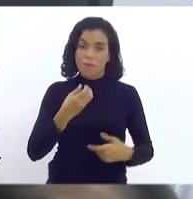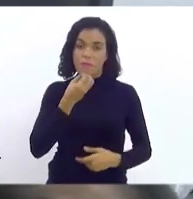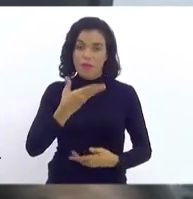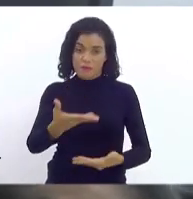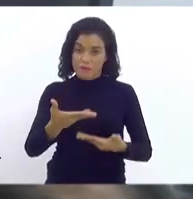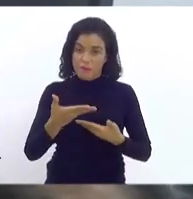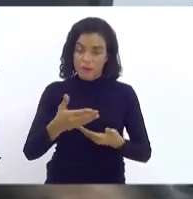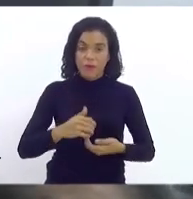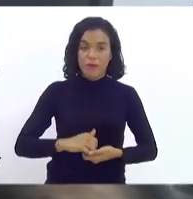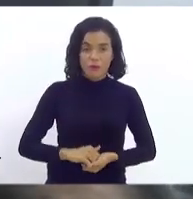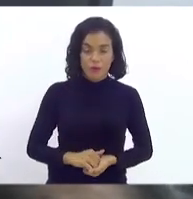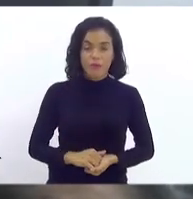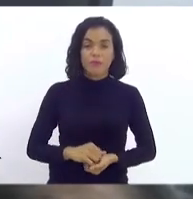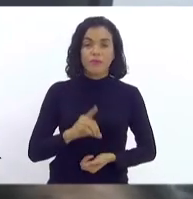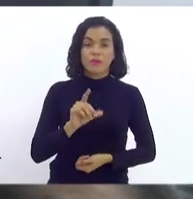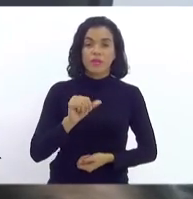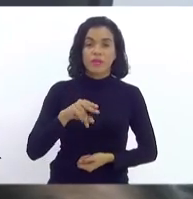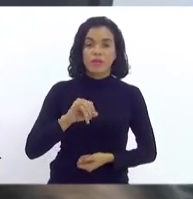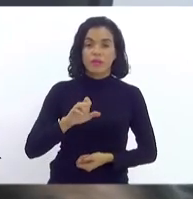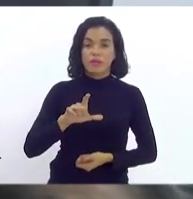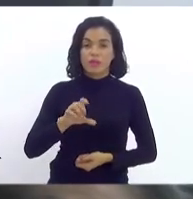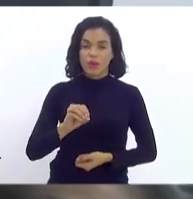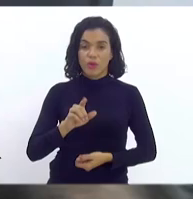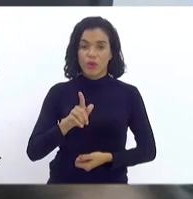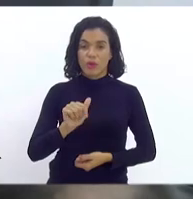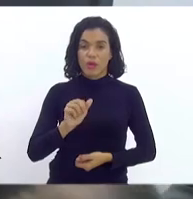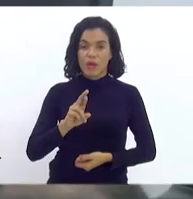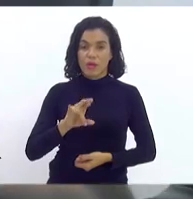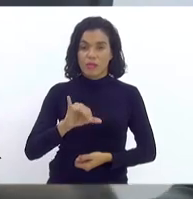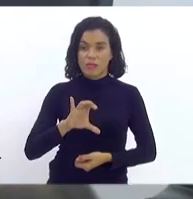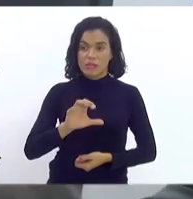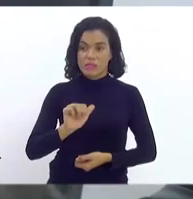Bem-vindo. Danilo Garcia.